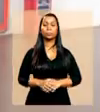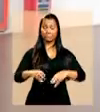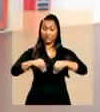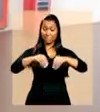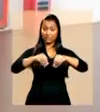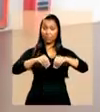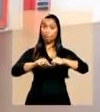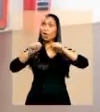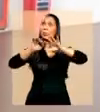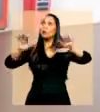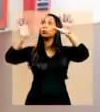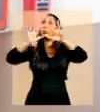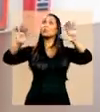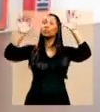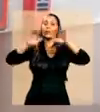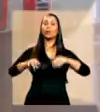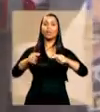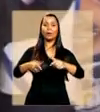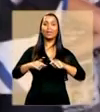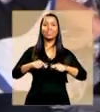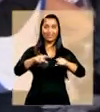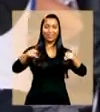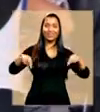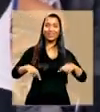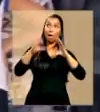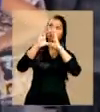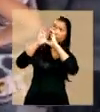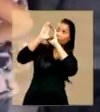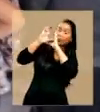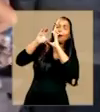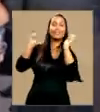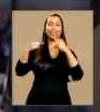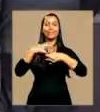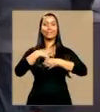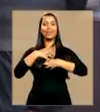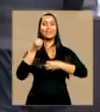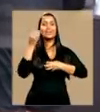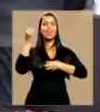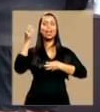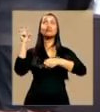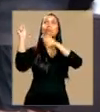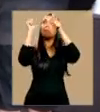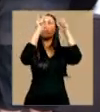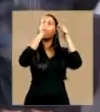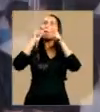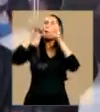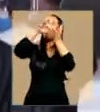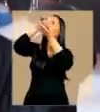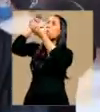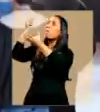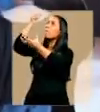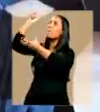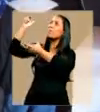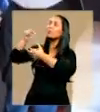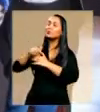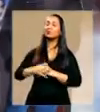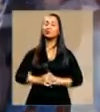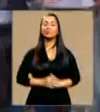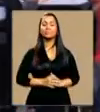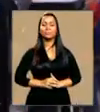Da Terra para o espaço. Na antessala do planetário, já é possível entrar no clima das viagens espaciais.